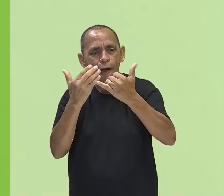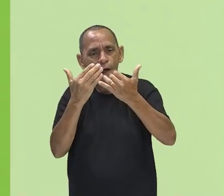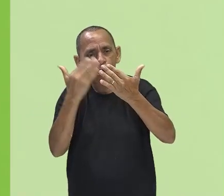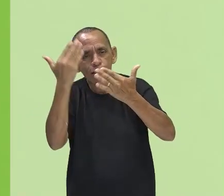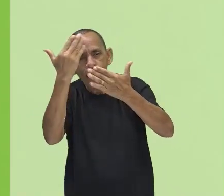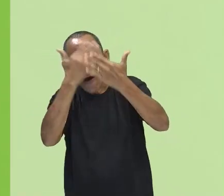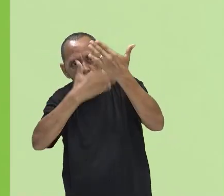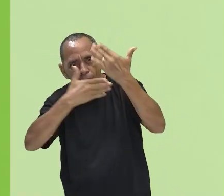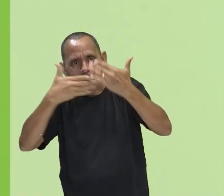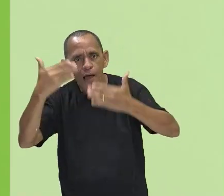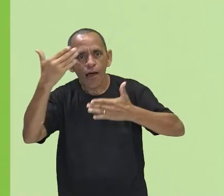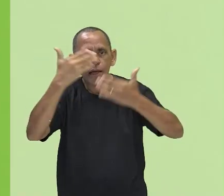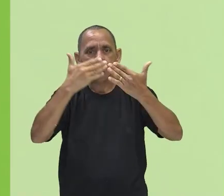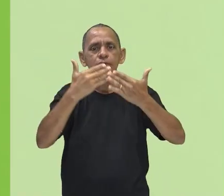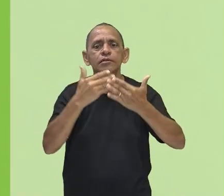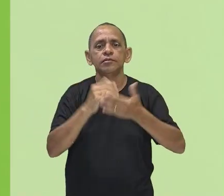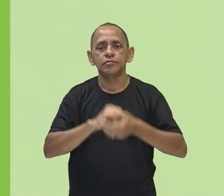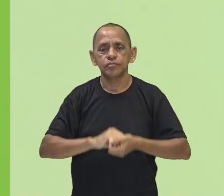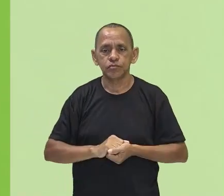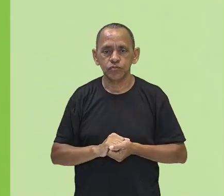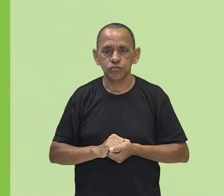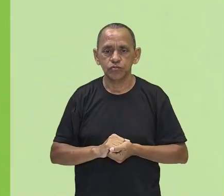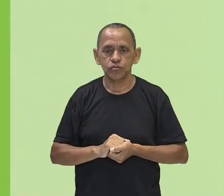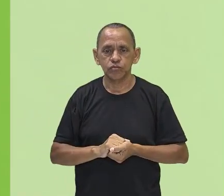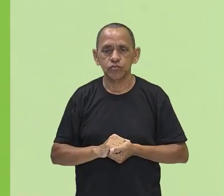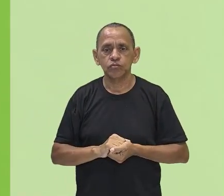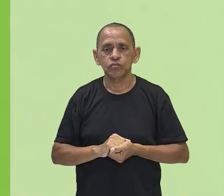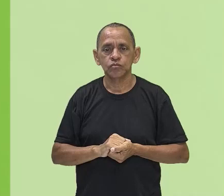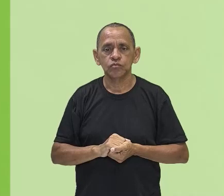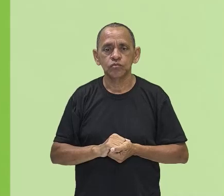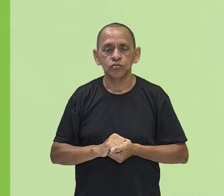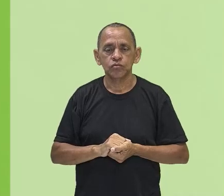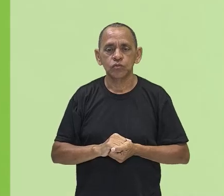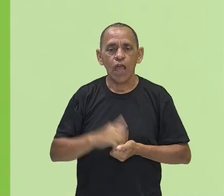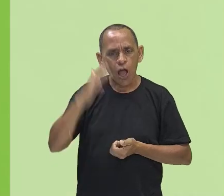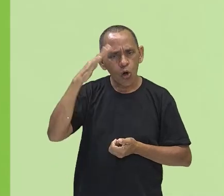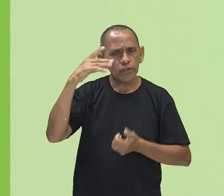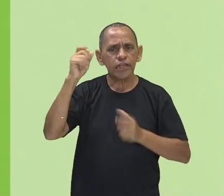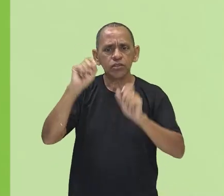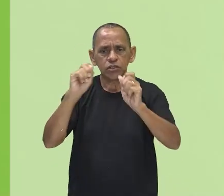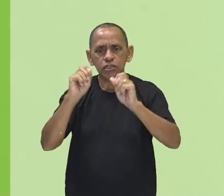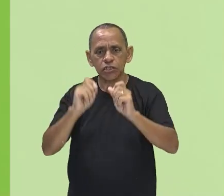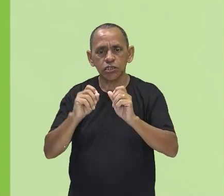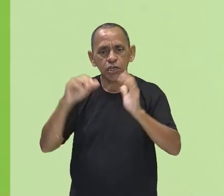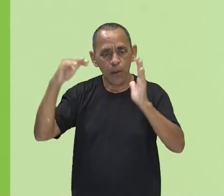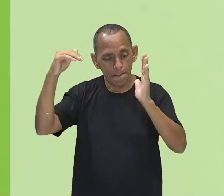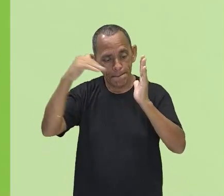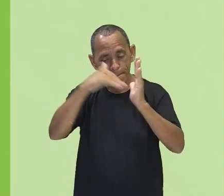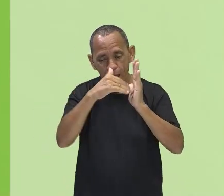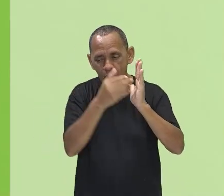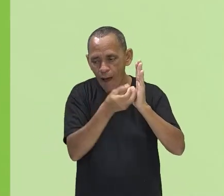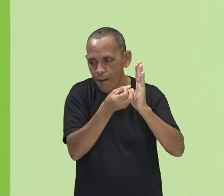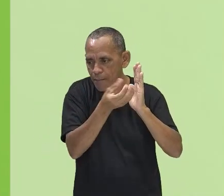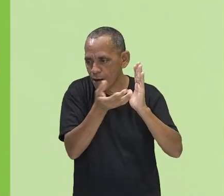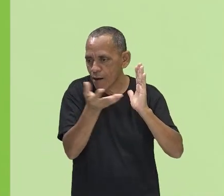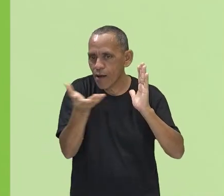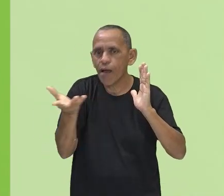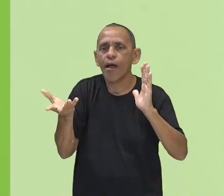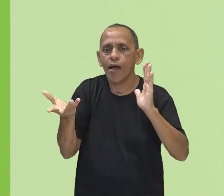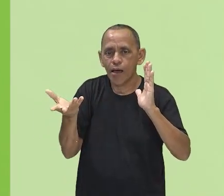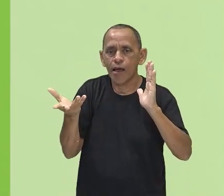acontecer com a luz? Vai acontecer a refração da luz. Por quê? Porque mudou de meio. E mudando de meio, o que